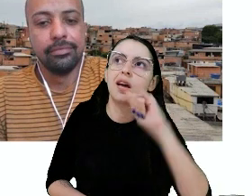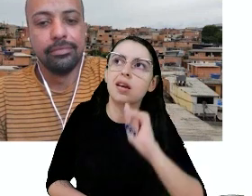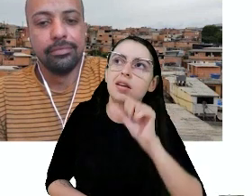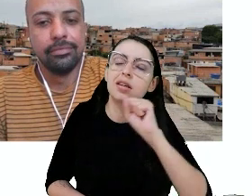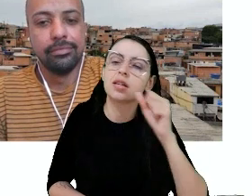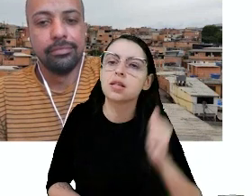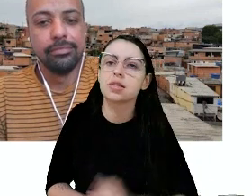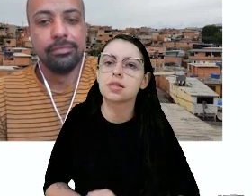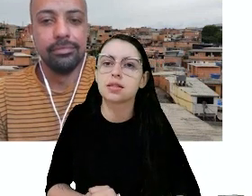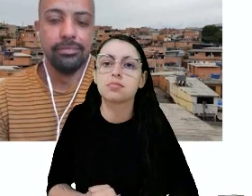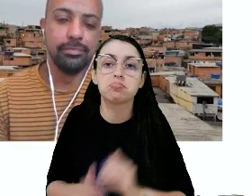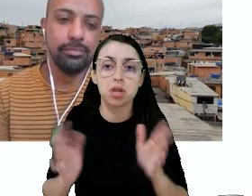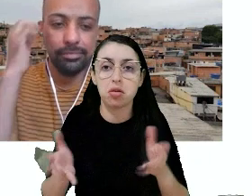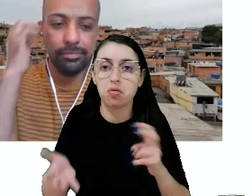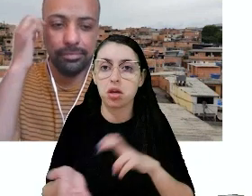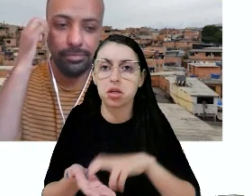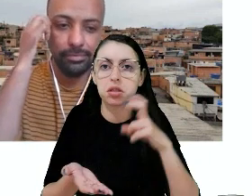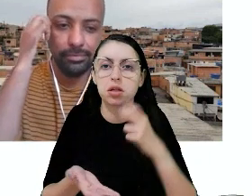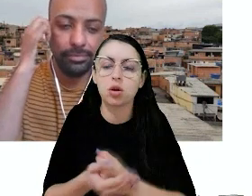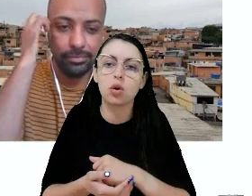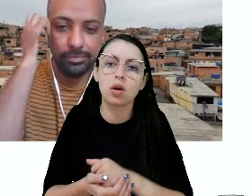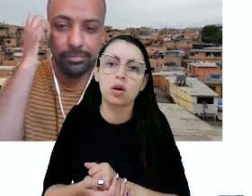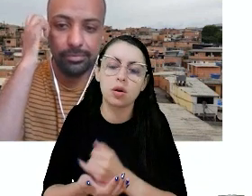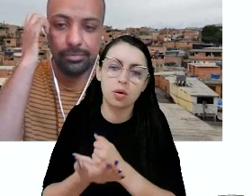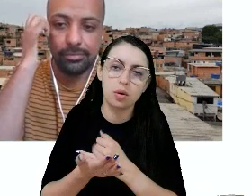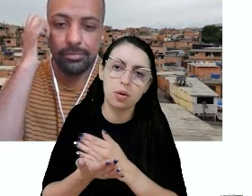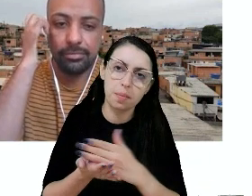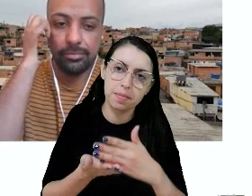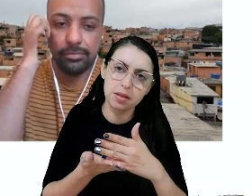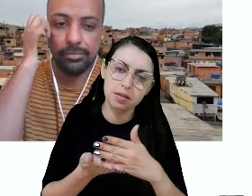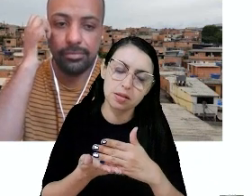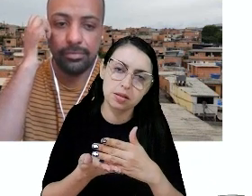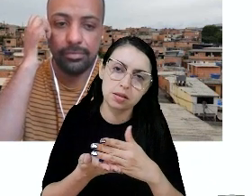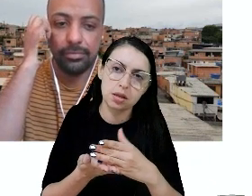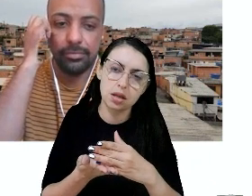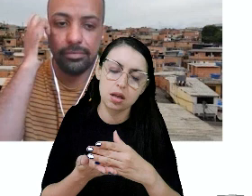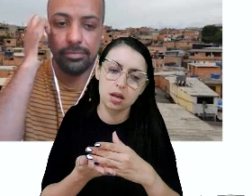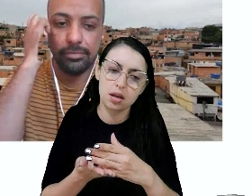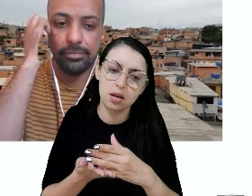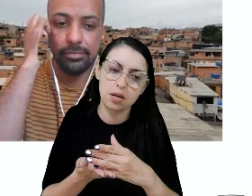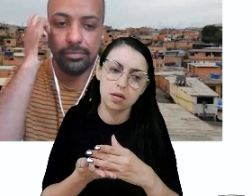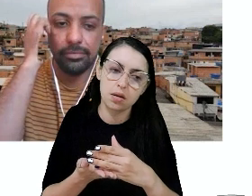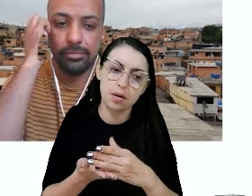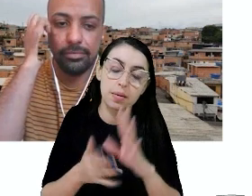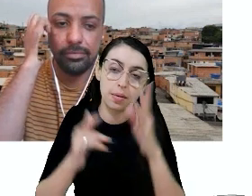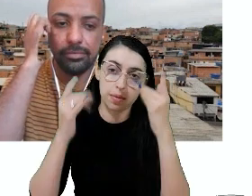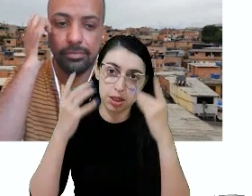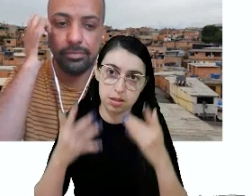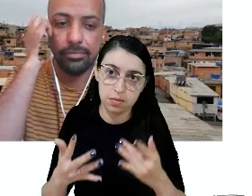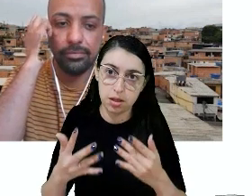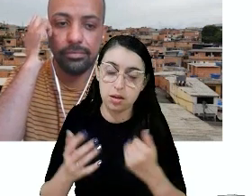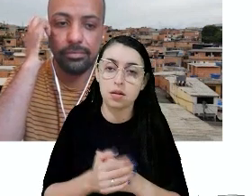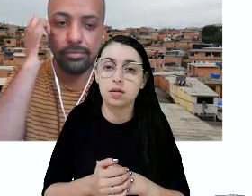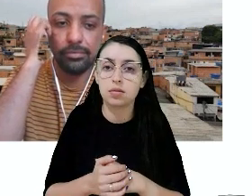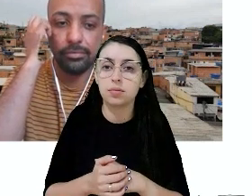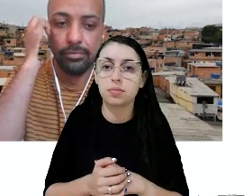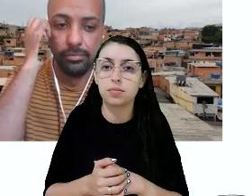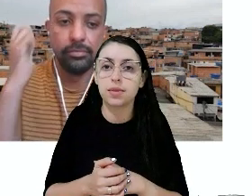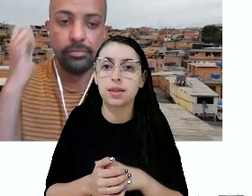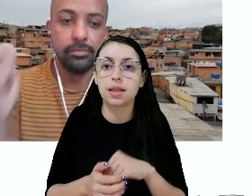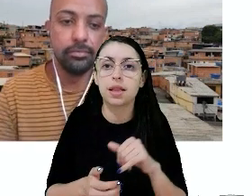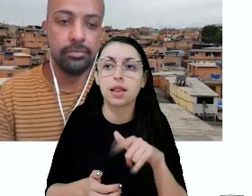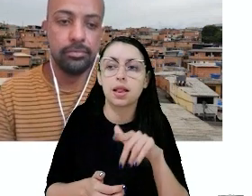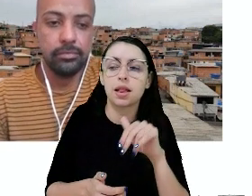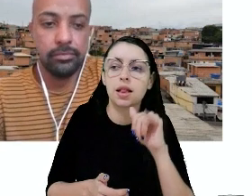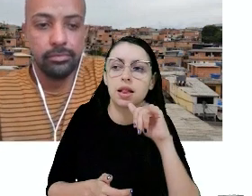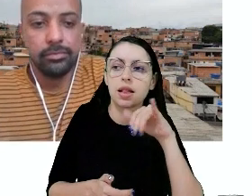para essa manhã. Eu vou começar fazendo uma apresentação do Lê